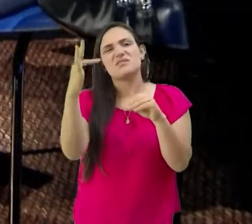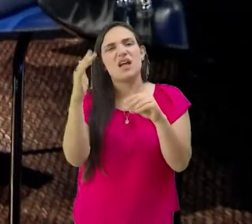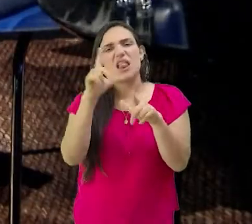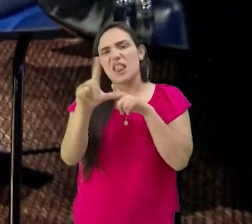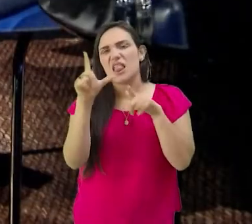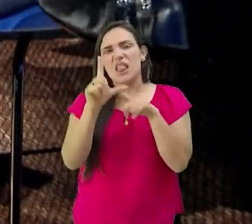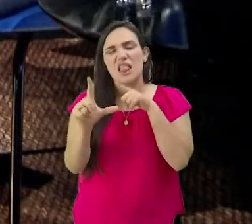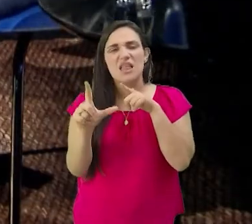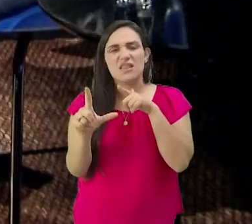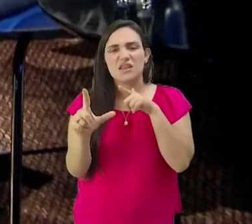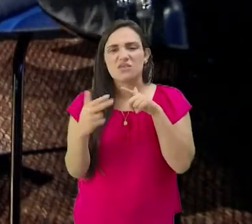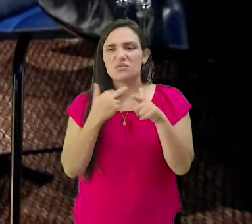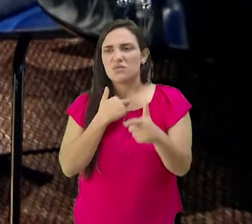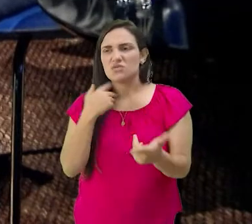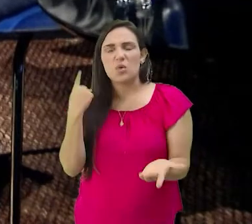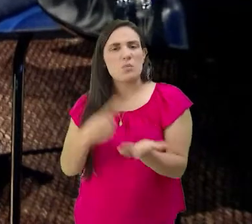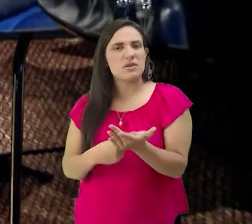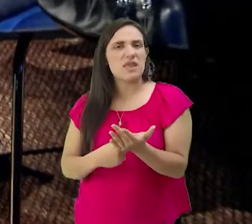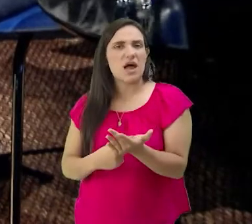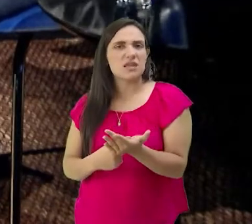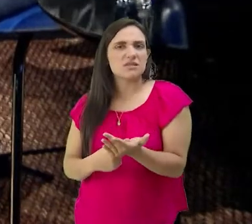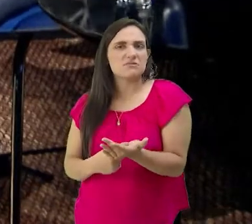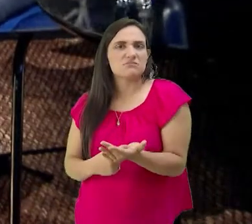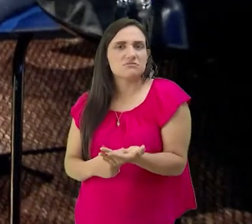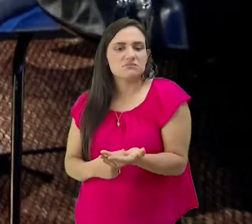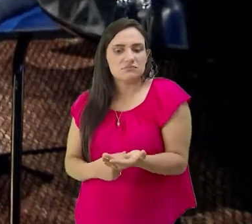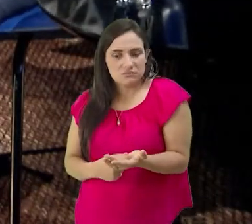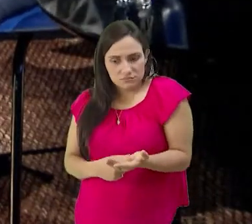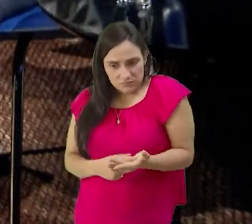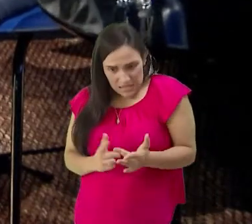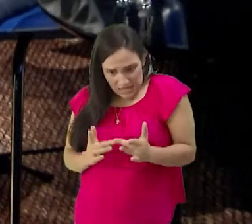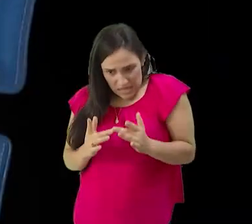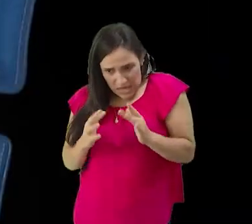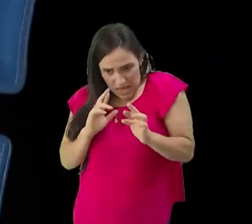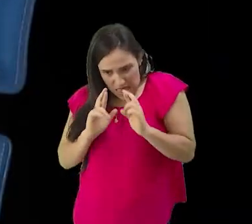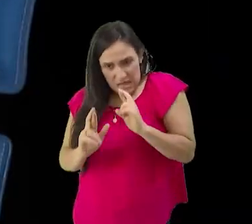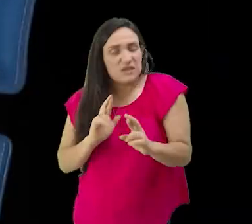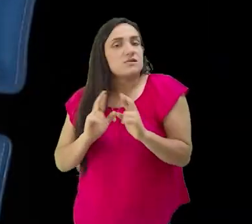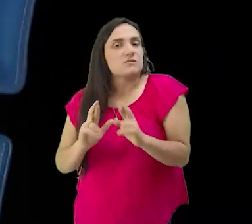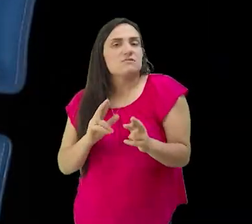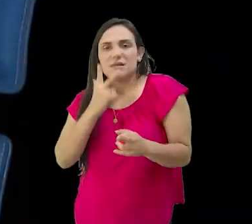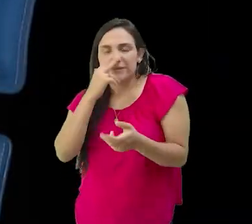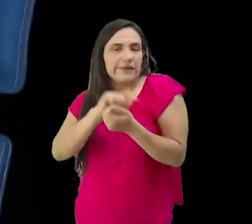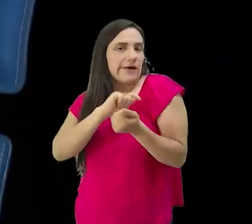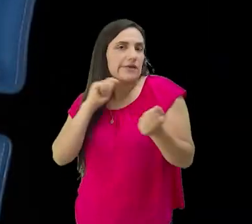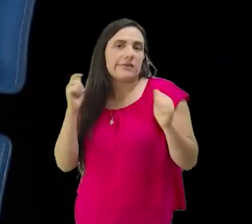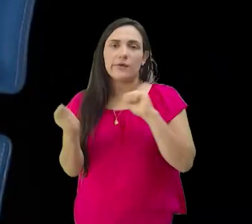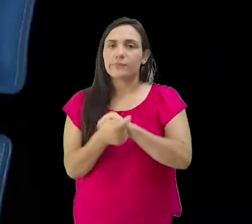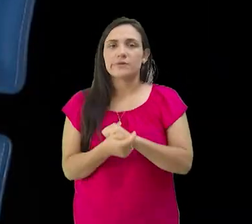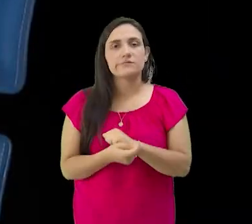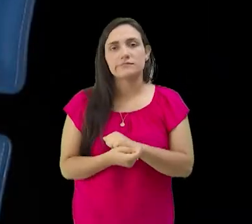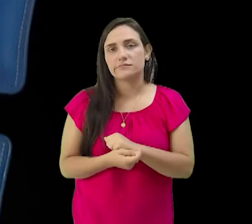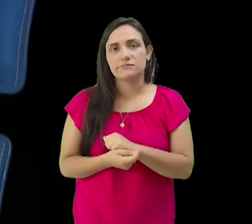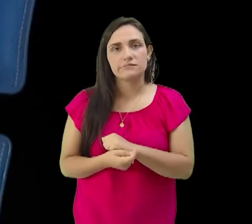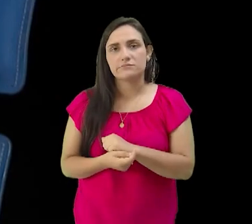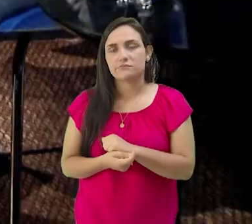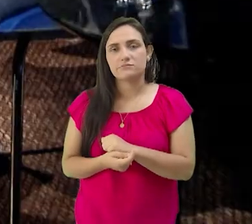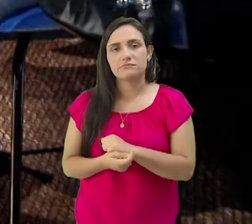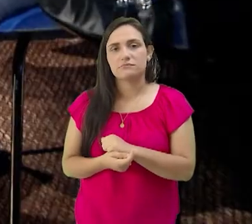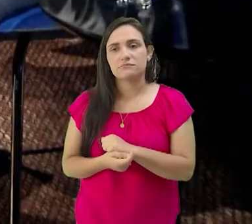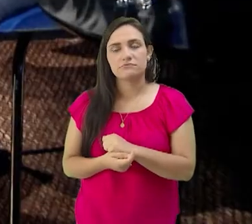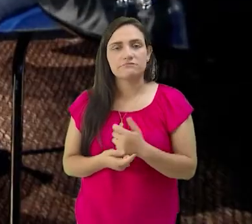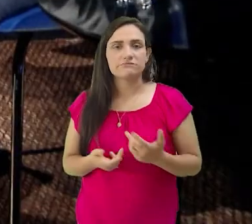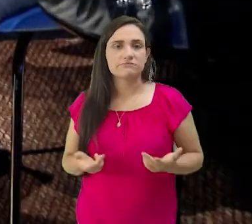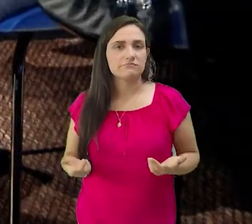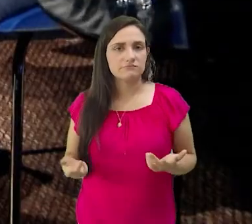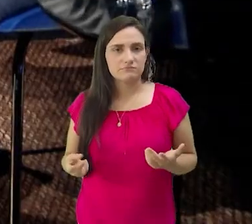pensar oba, não vamos pensar letras... muito, então letra não pode ter letra, então os caras entendem isso e...